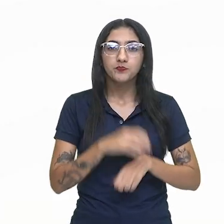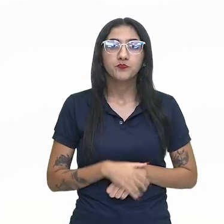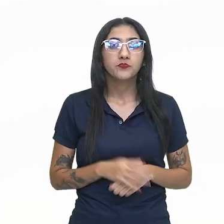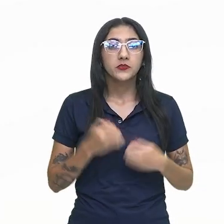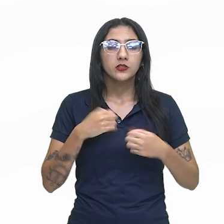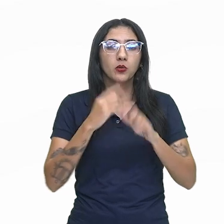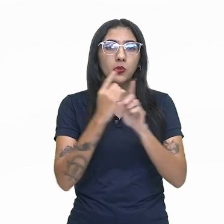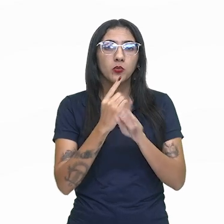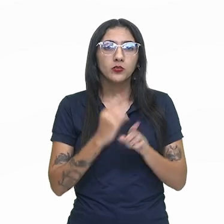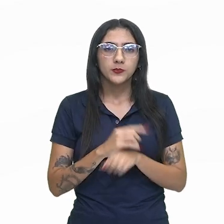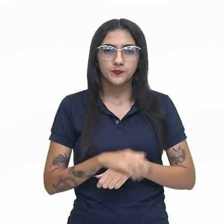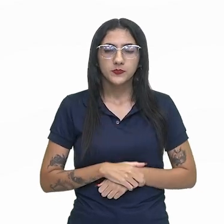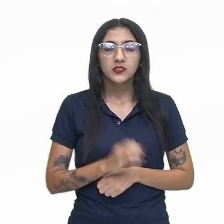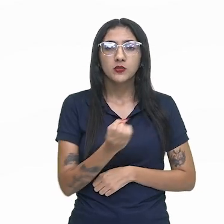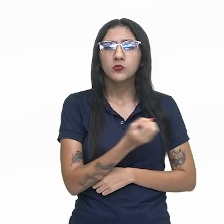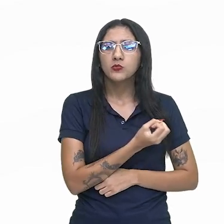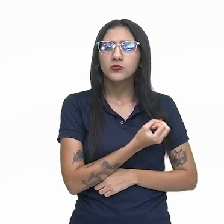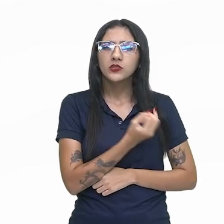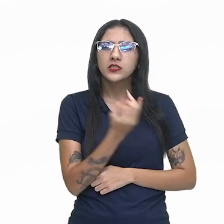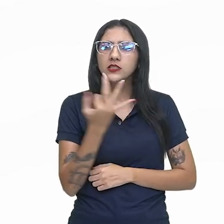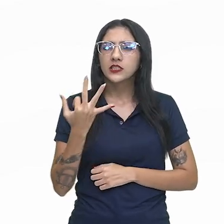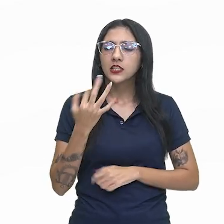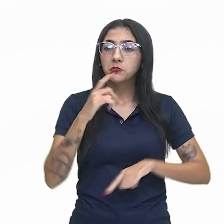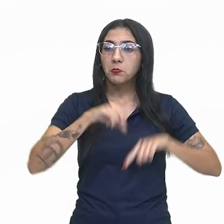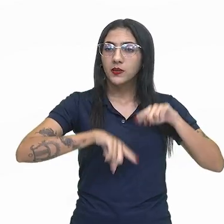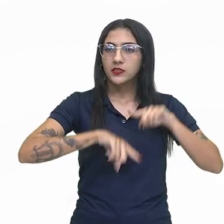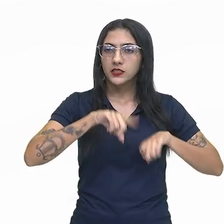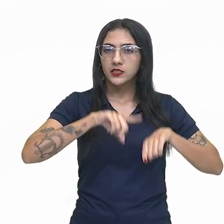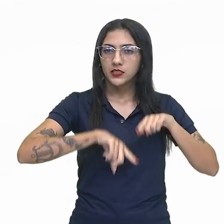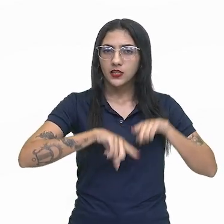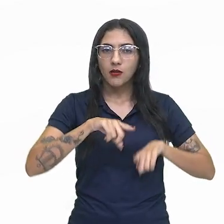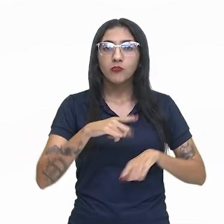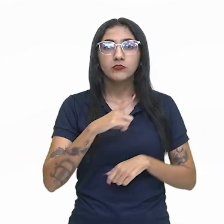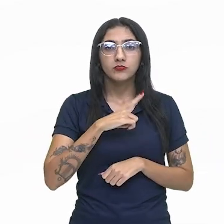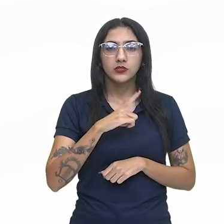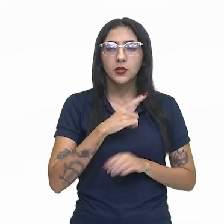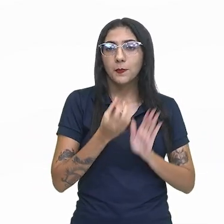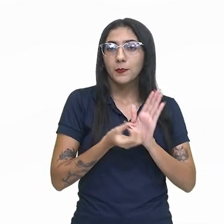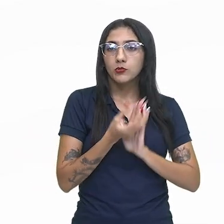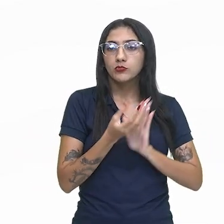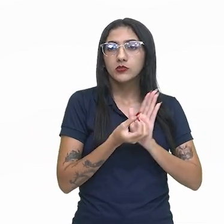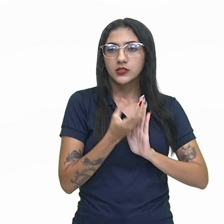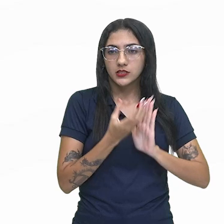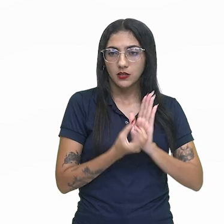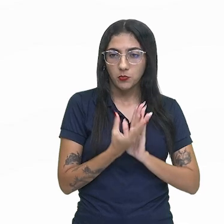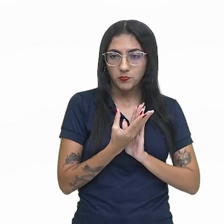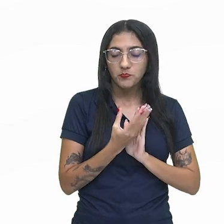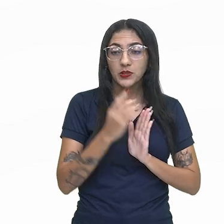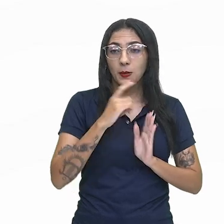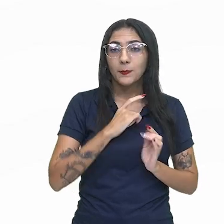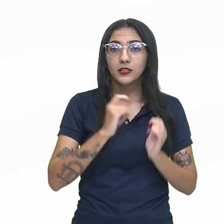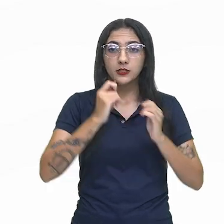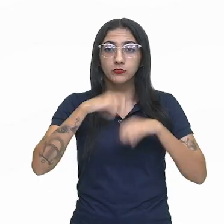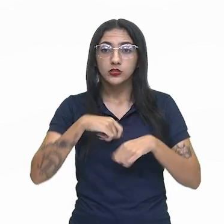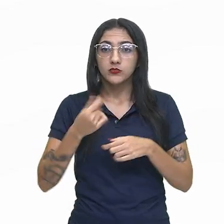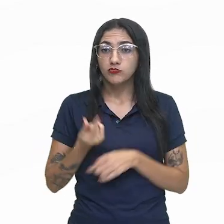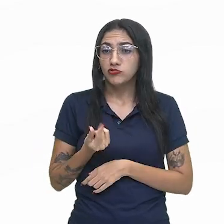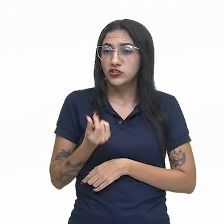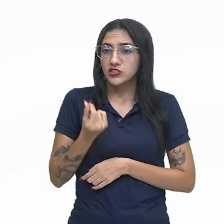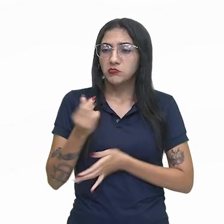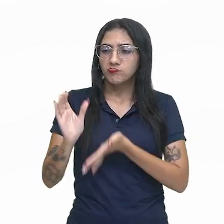determine o número de peças a serem produzidos para que o lucro seja